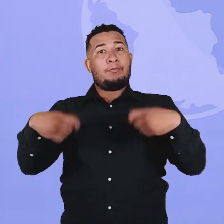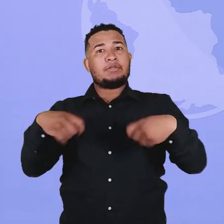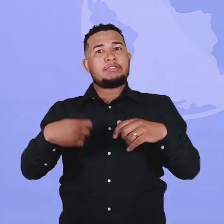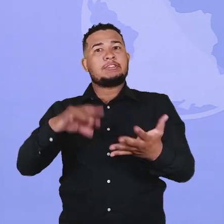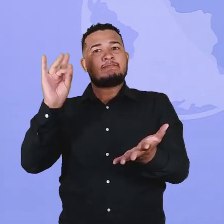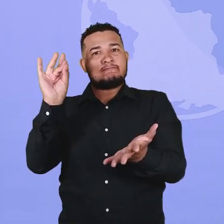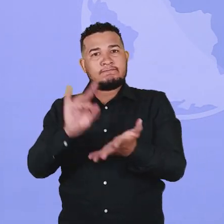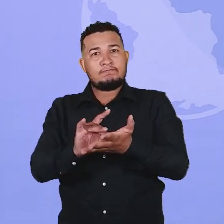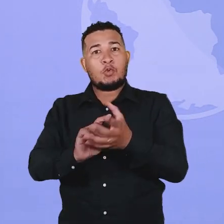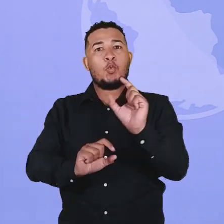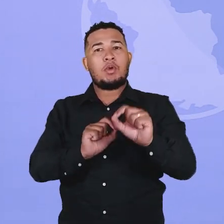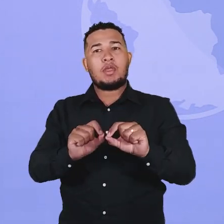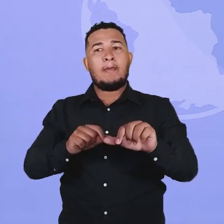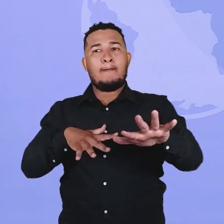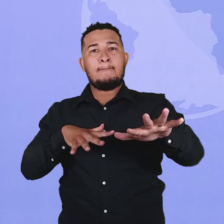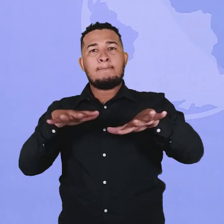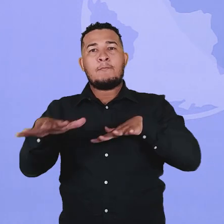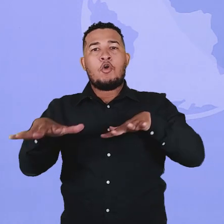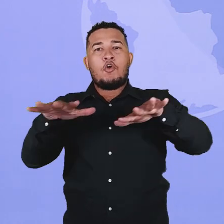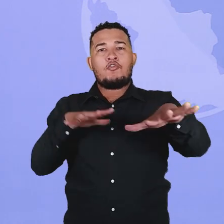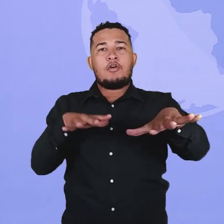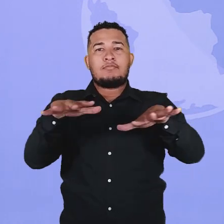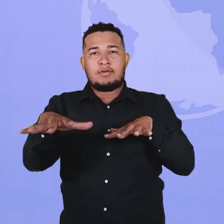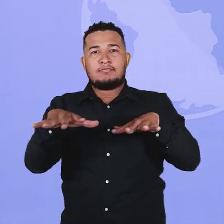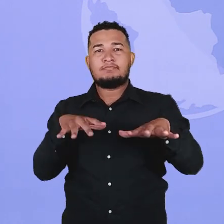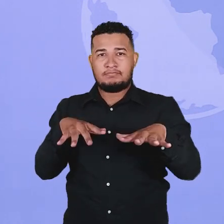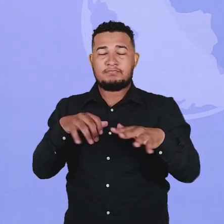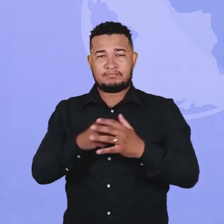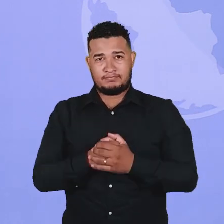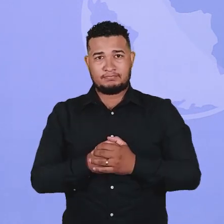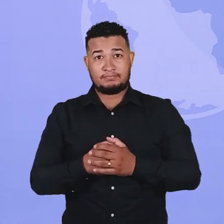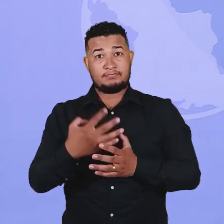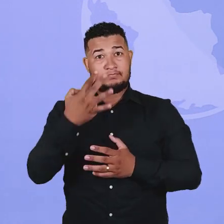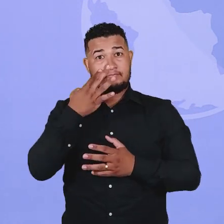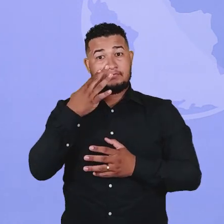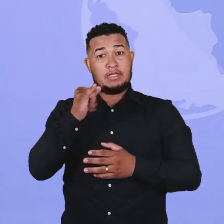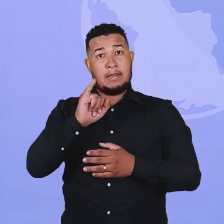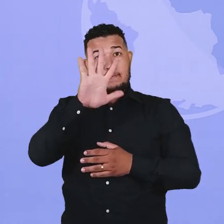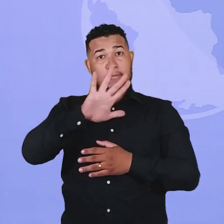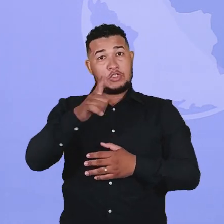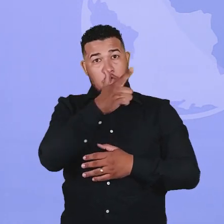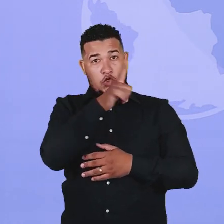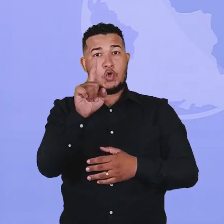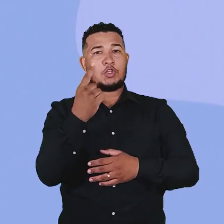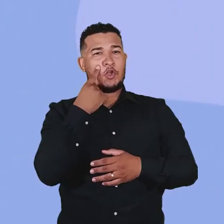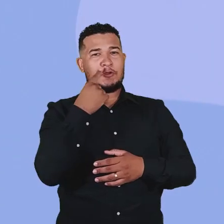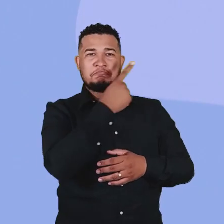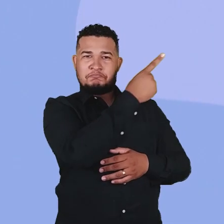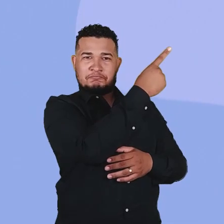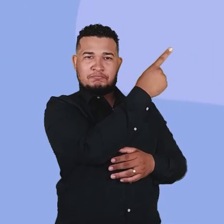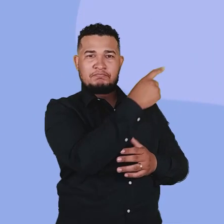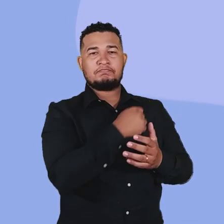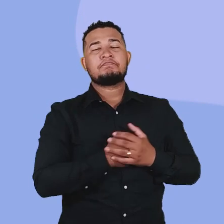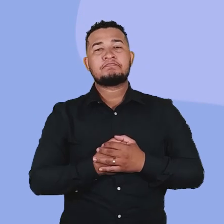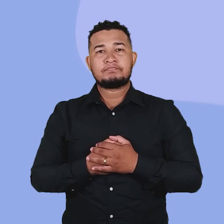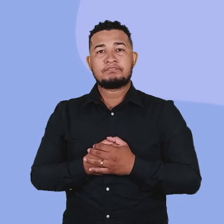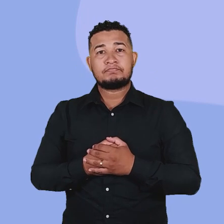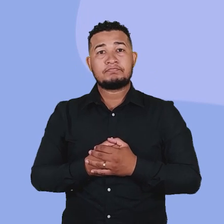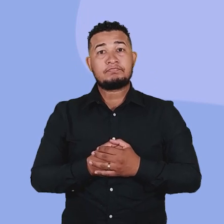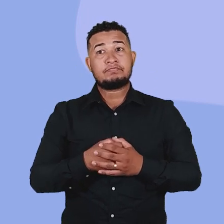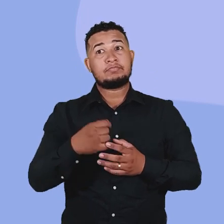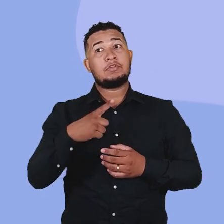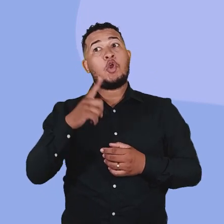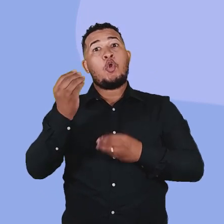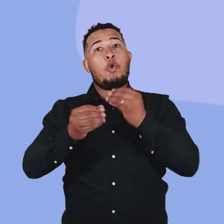nós precisamos estar em movimento. Volta para cá, vamos para o próximo slide agora. A necessidade